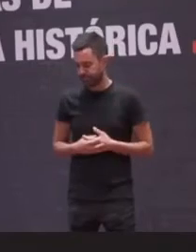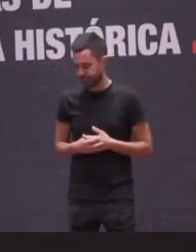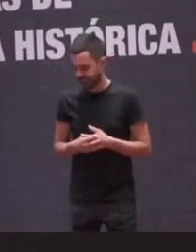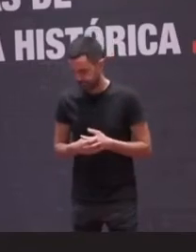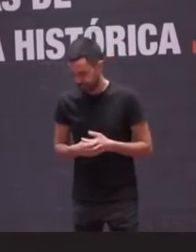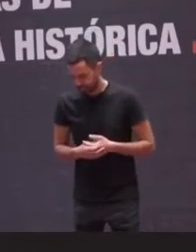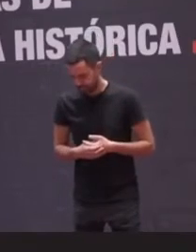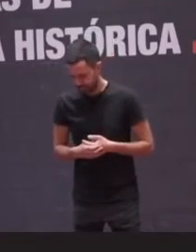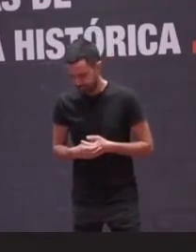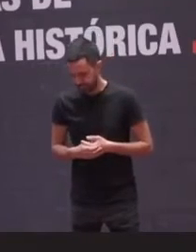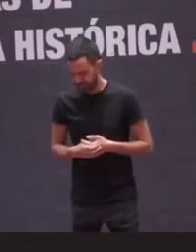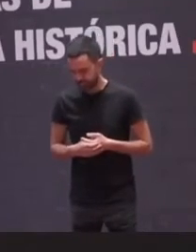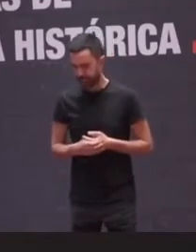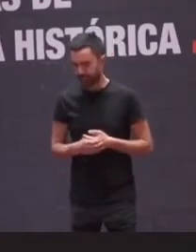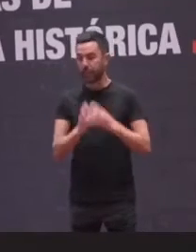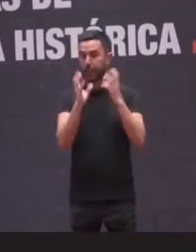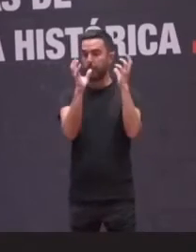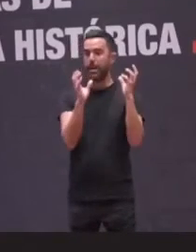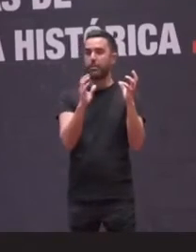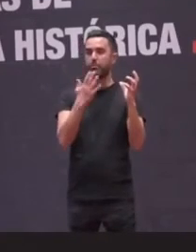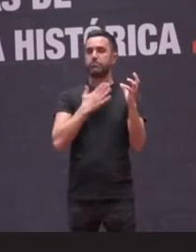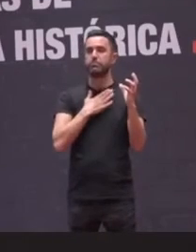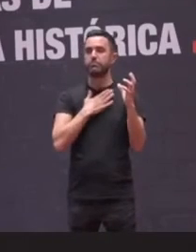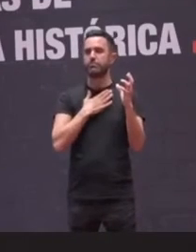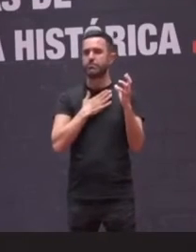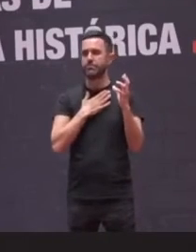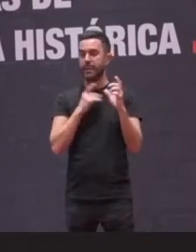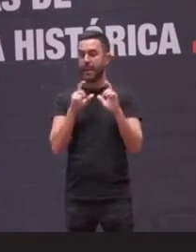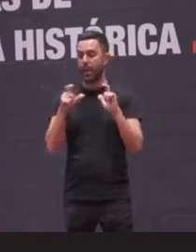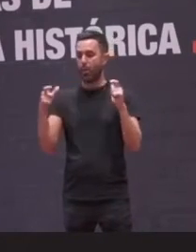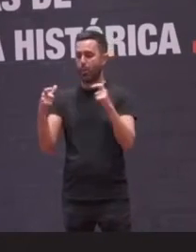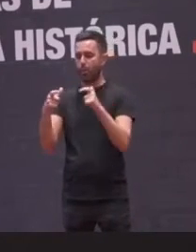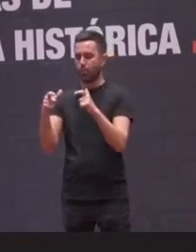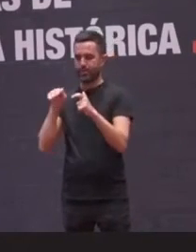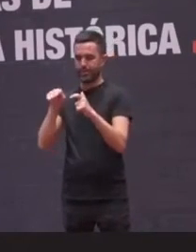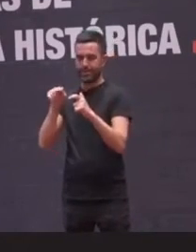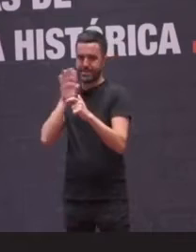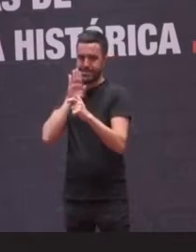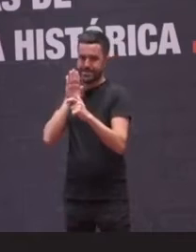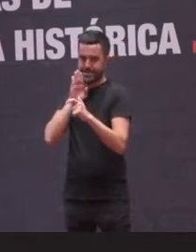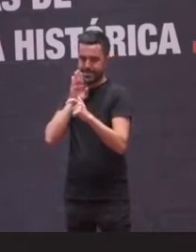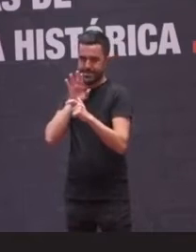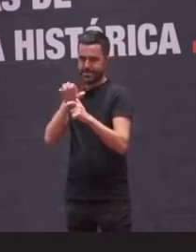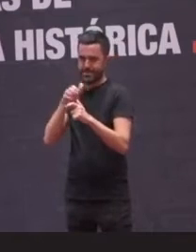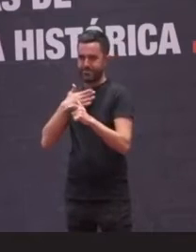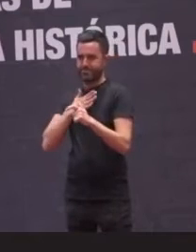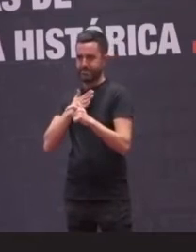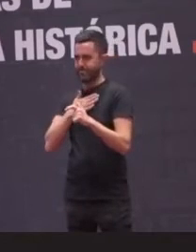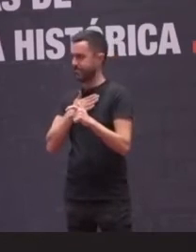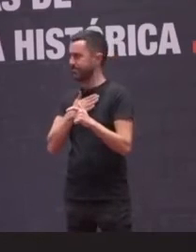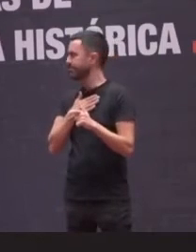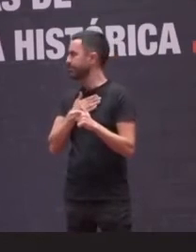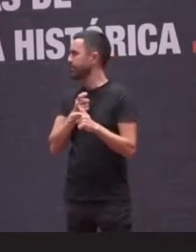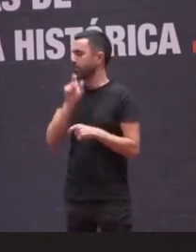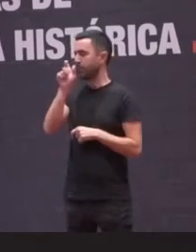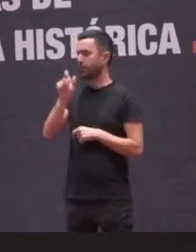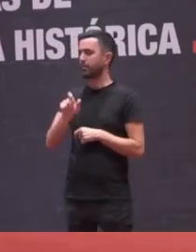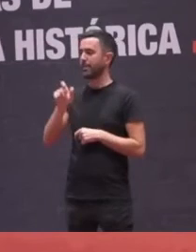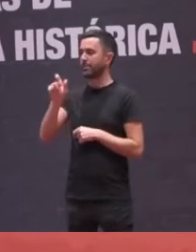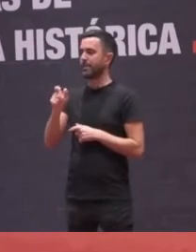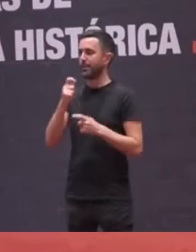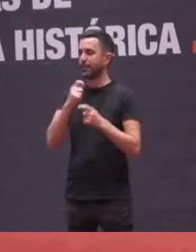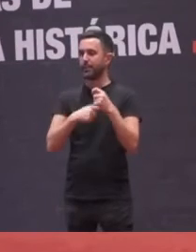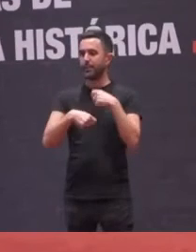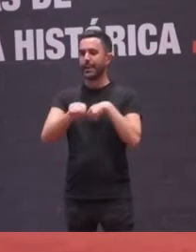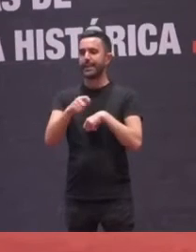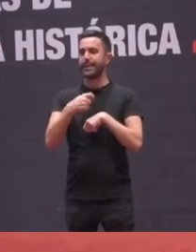o paso era desa Xunta. Aí se plantearon dúbidas, non vou entrar porque son moi complexas, porque unha das persoas que vende tiña unha